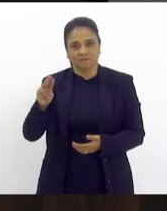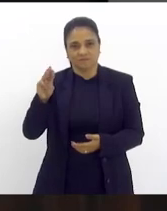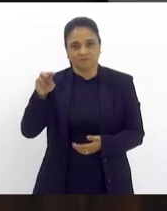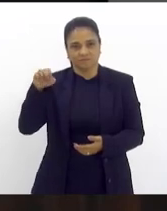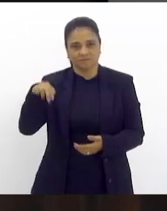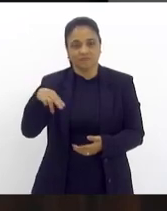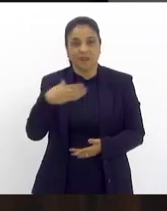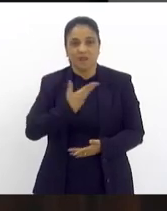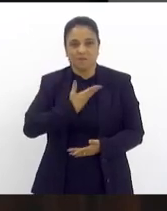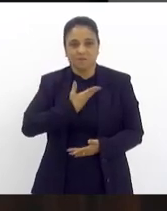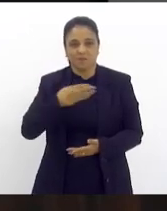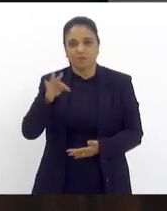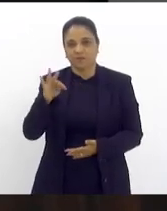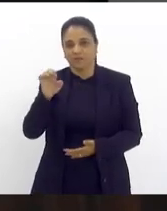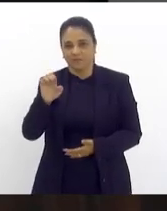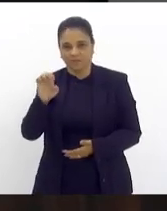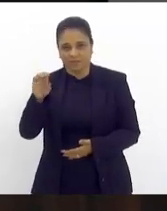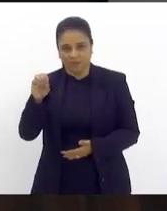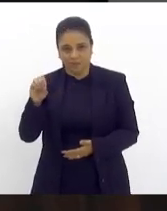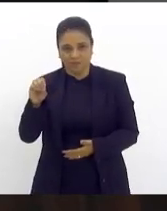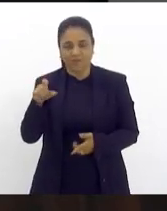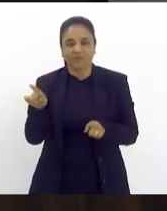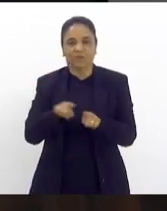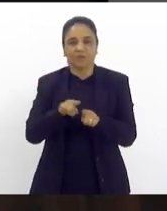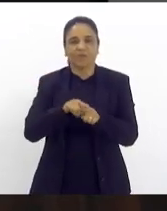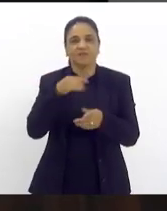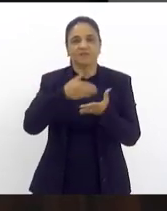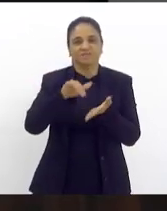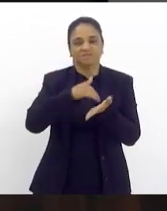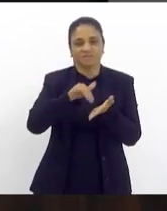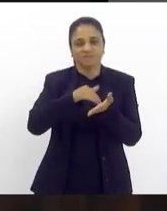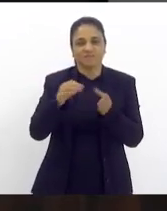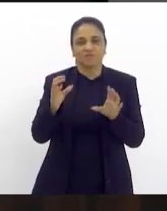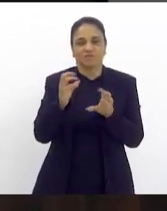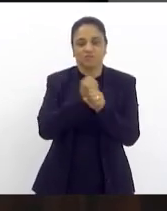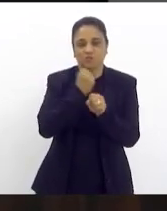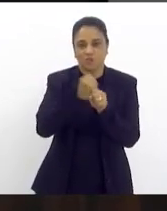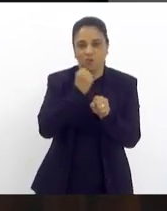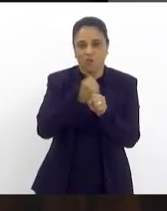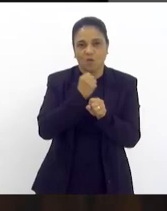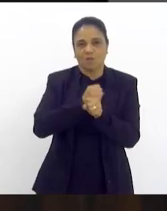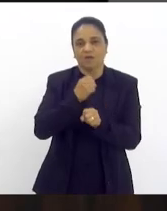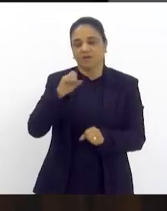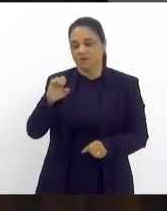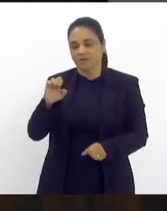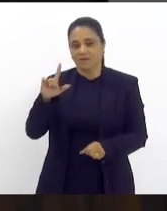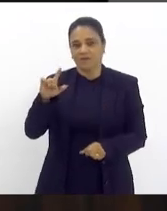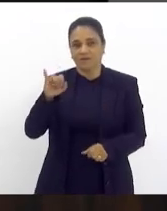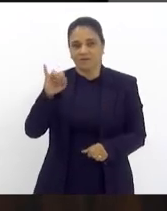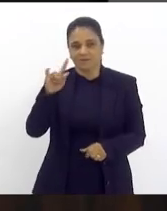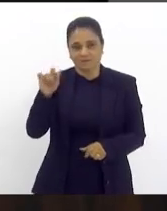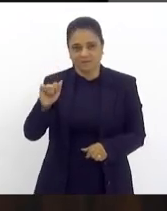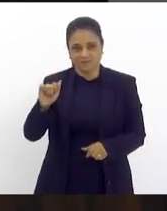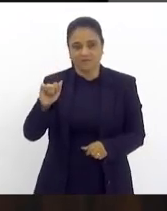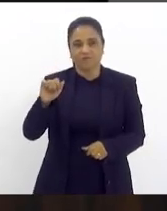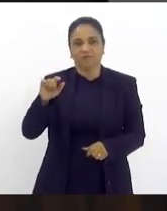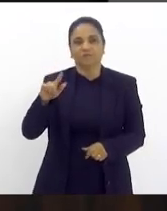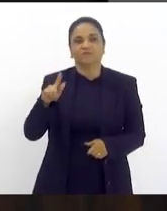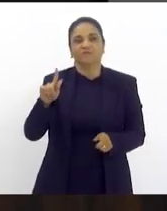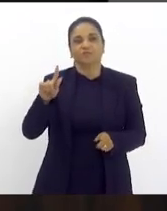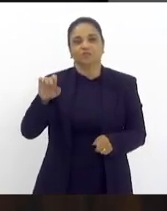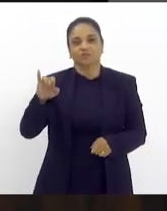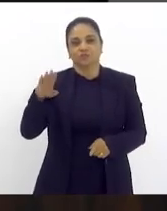como meu amigo Theo, Secretaria de Obras e Urbanismo de Itaguaí, Elisa Giovana,